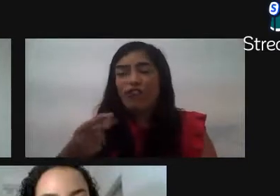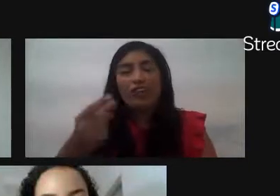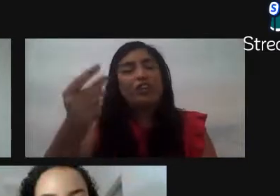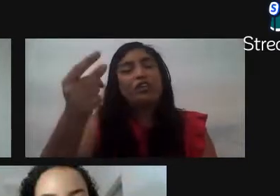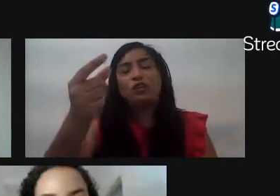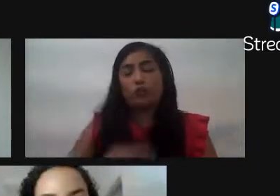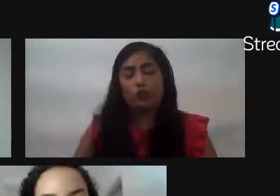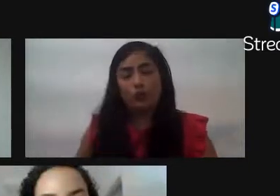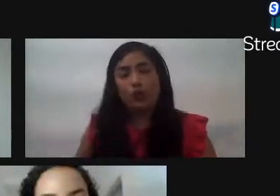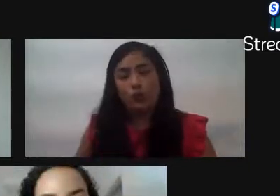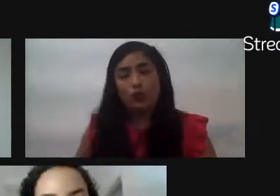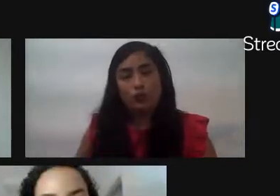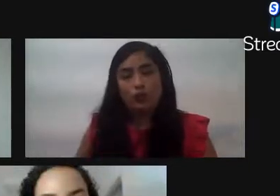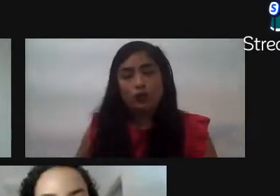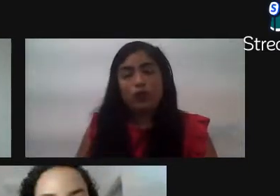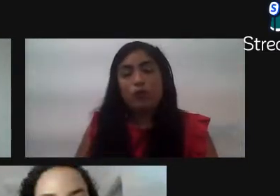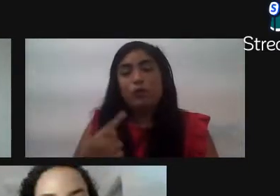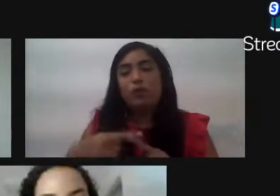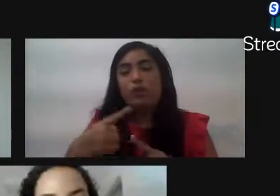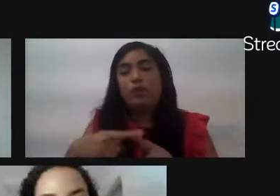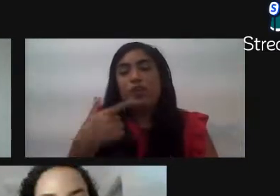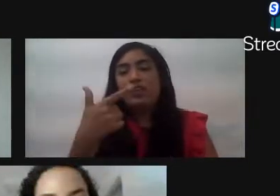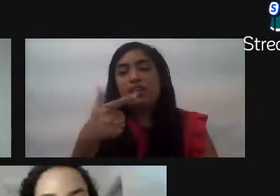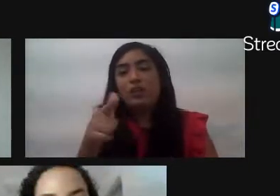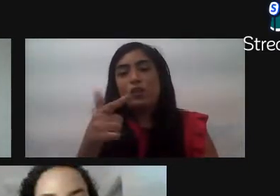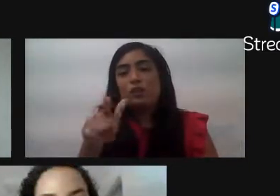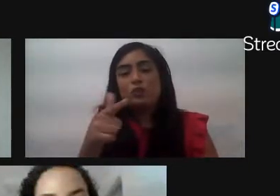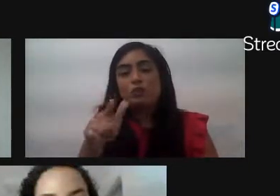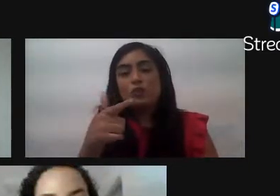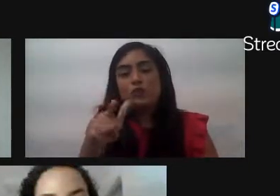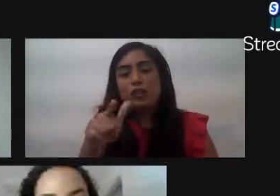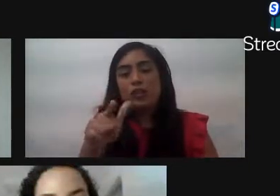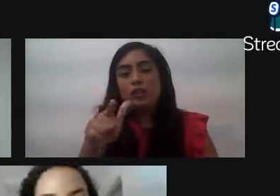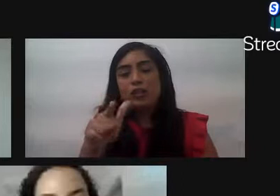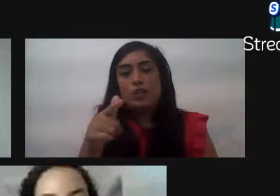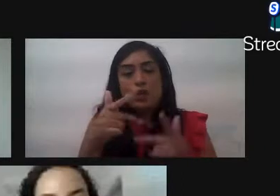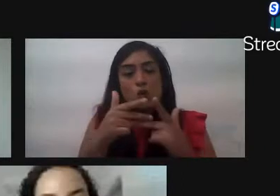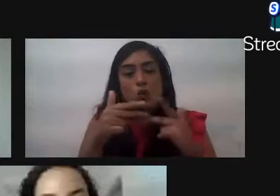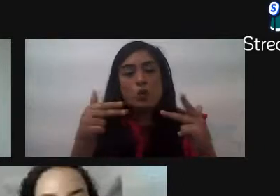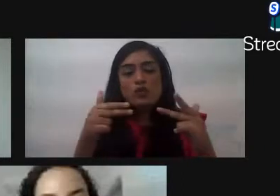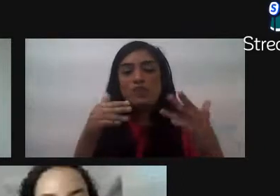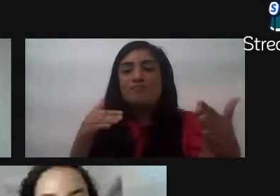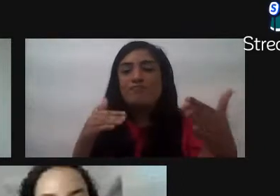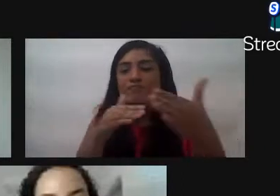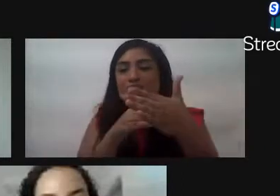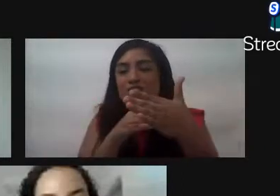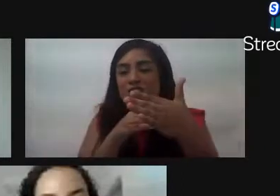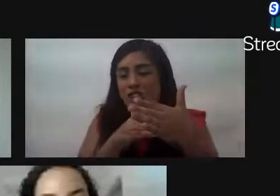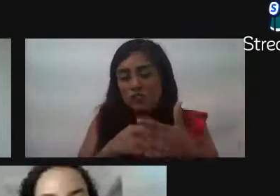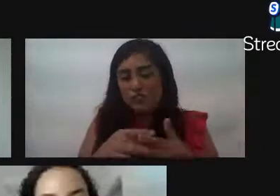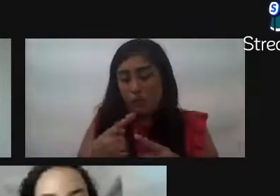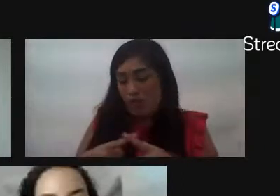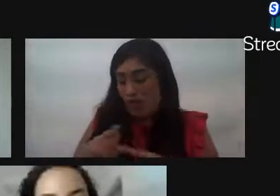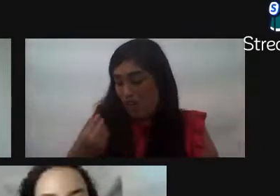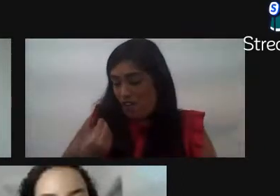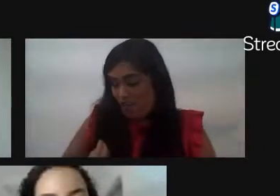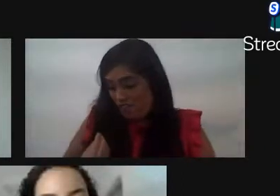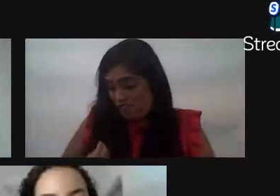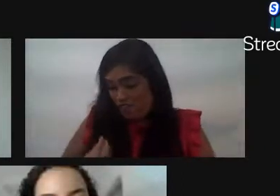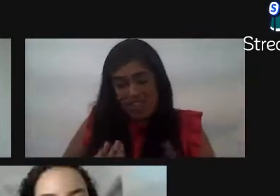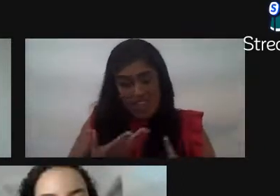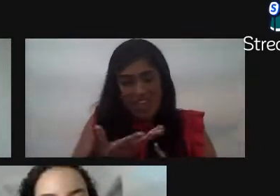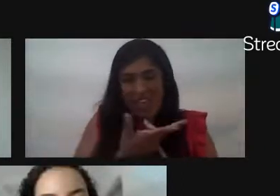ou definições definitivas em relação à vida e à obra deste